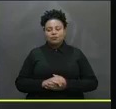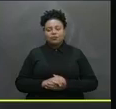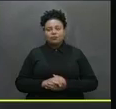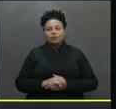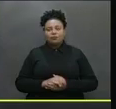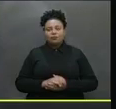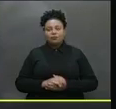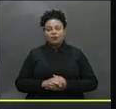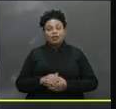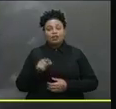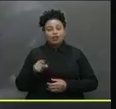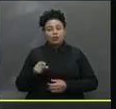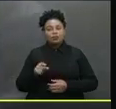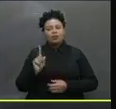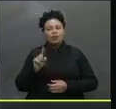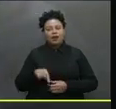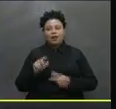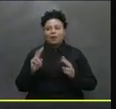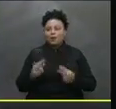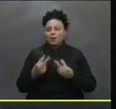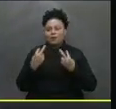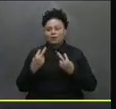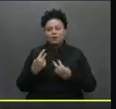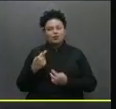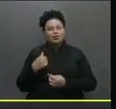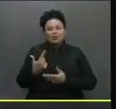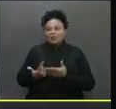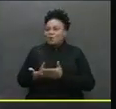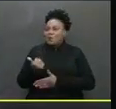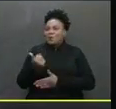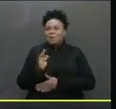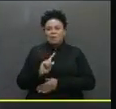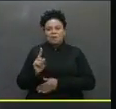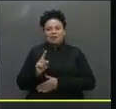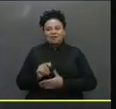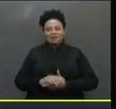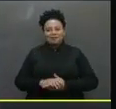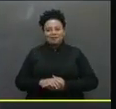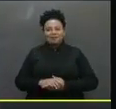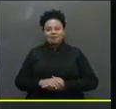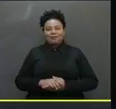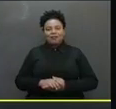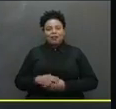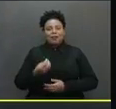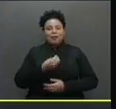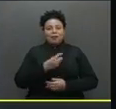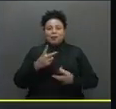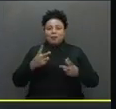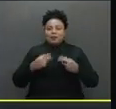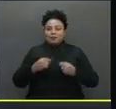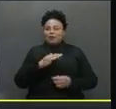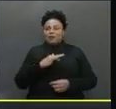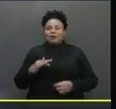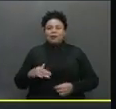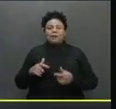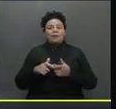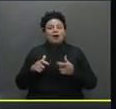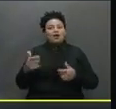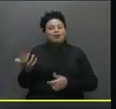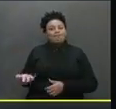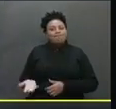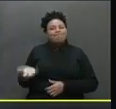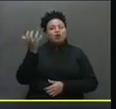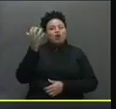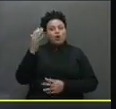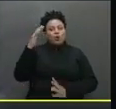E isso é um reconhecimento que a gente não compra. A medalha do mérito Farroupilha, a maior honraria